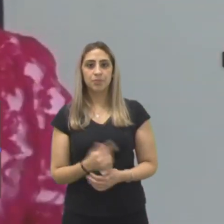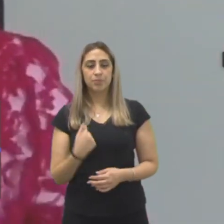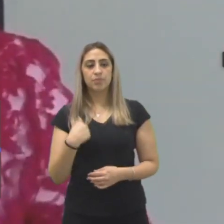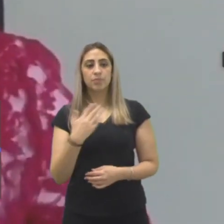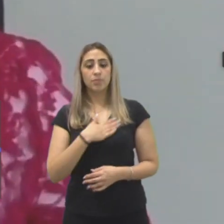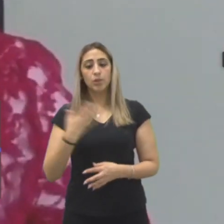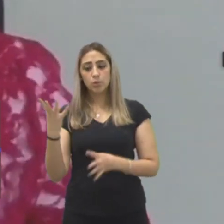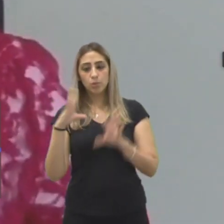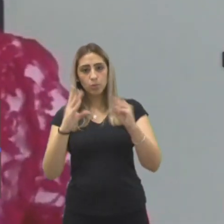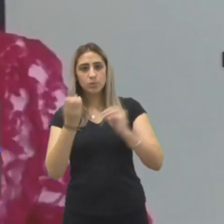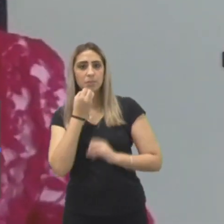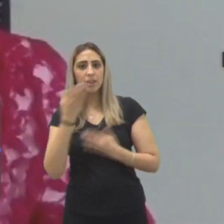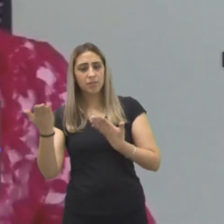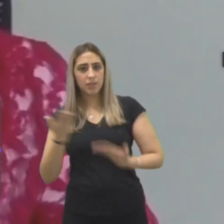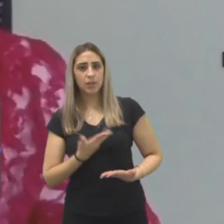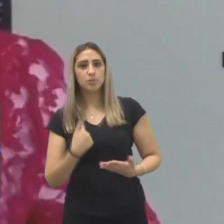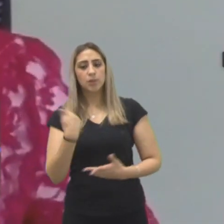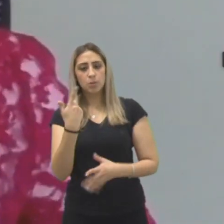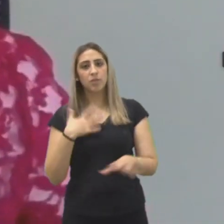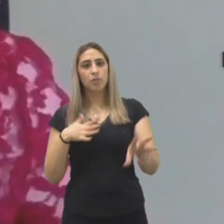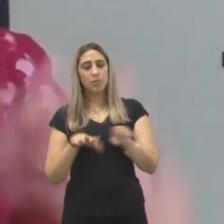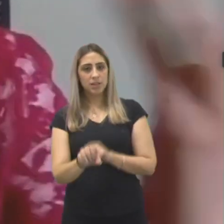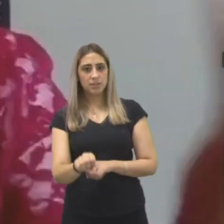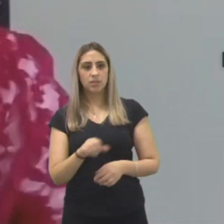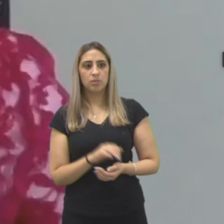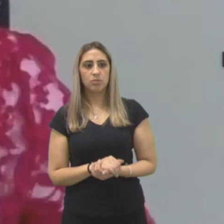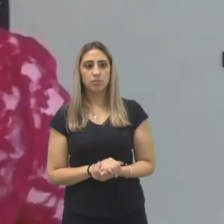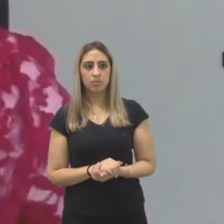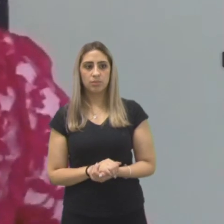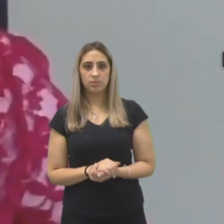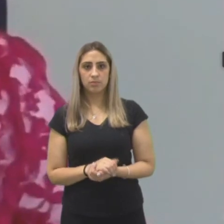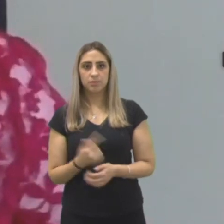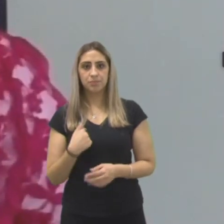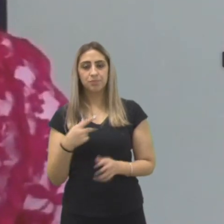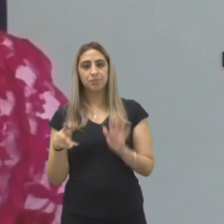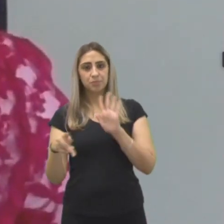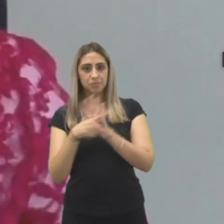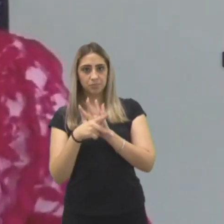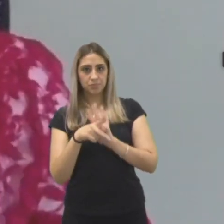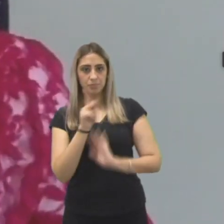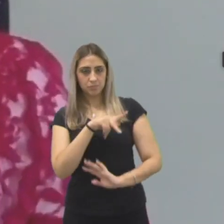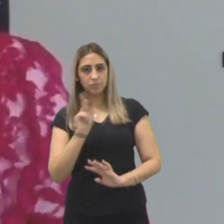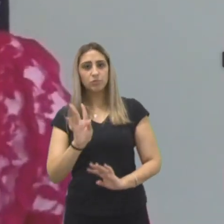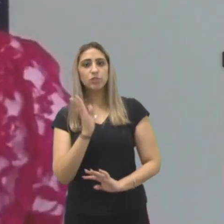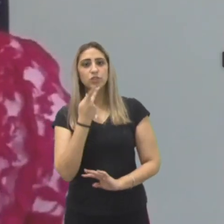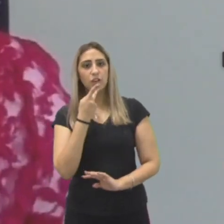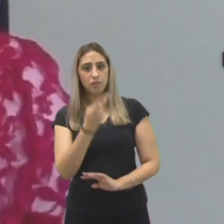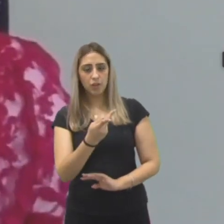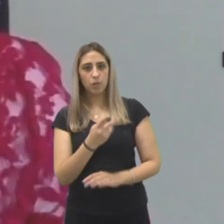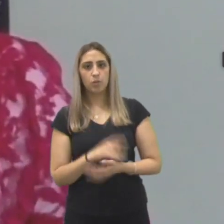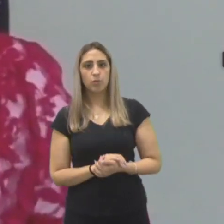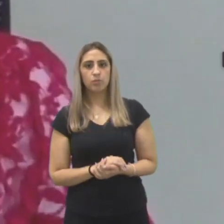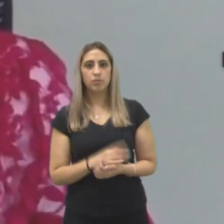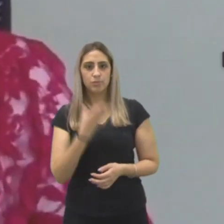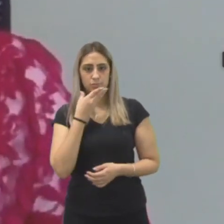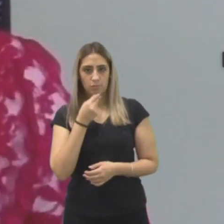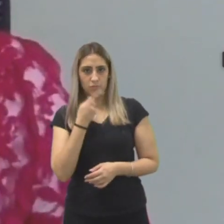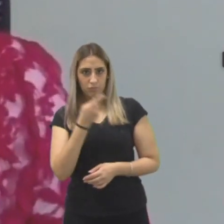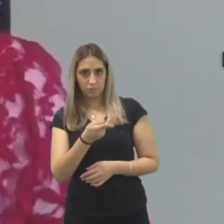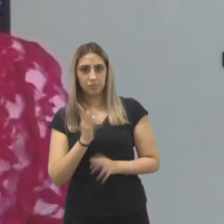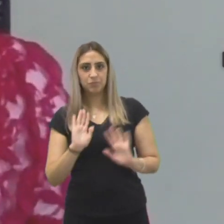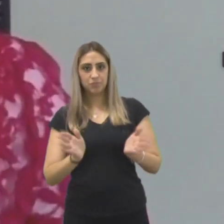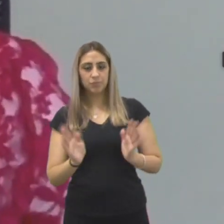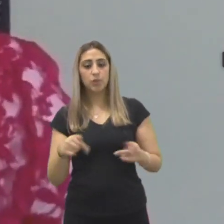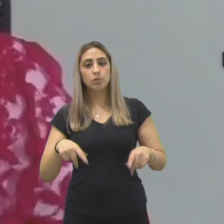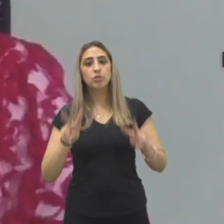Sejam todos bem-vindos para mais uma formação. Como o próprio professor Ademir já citou, né, já adiantou, hoje